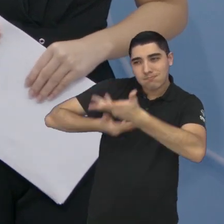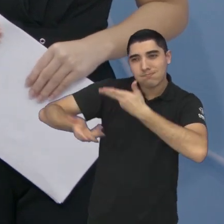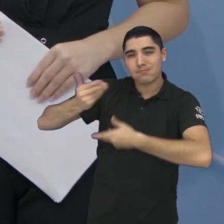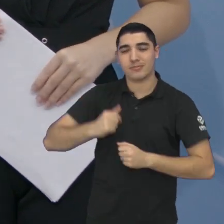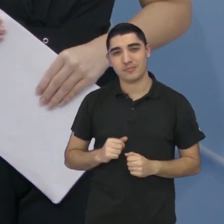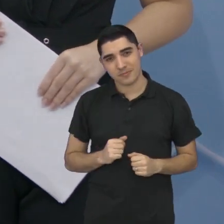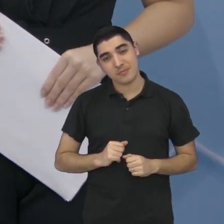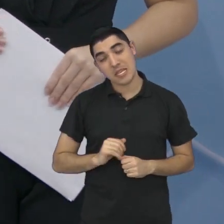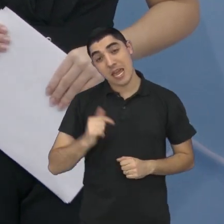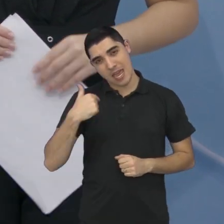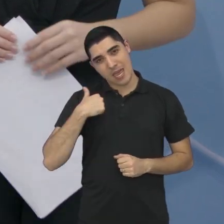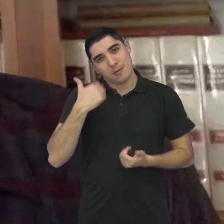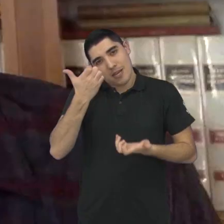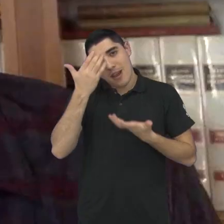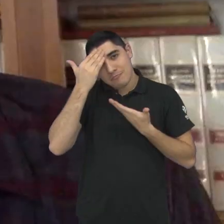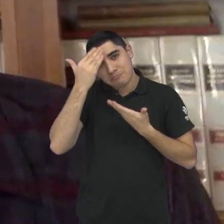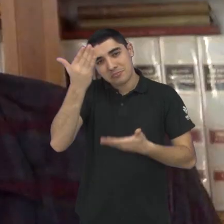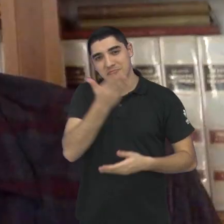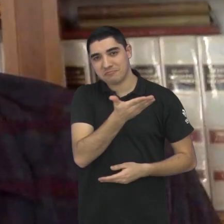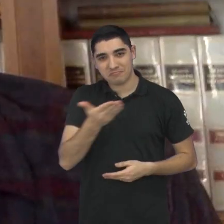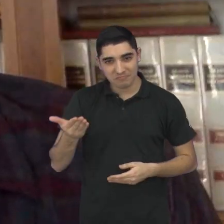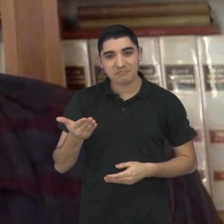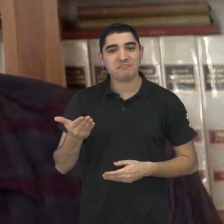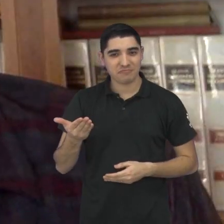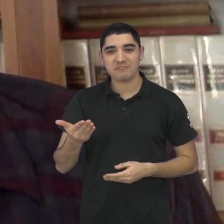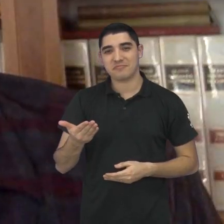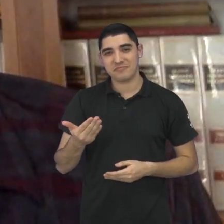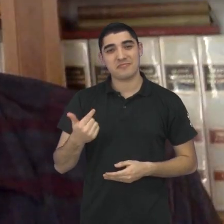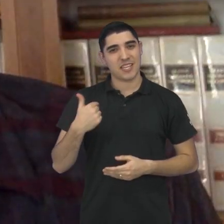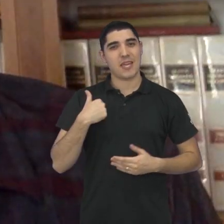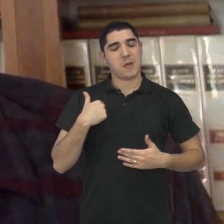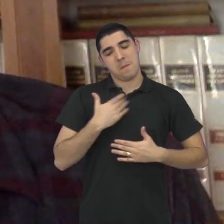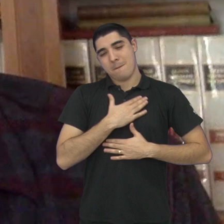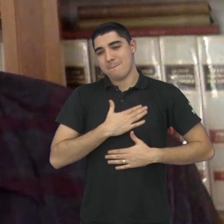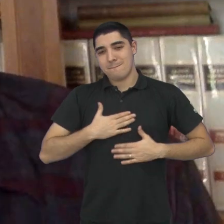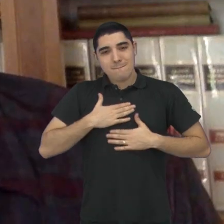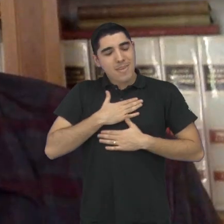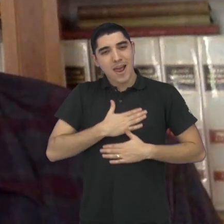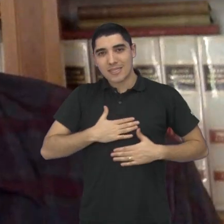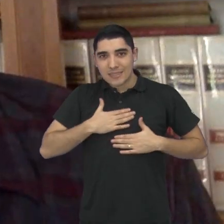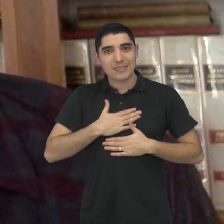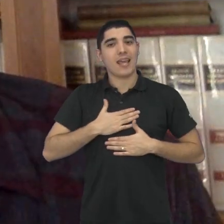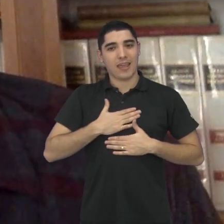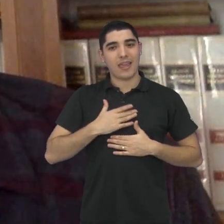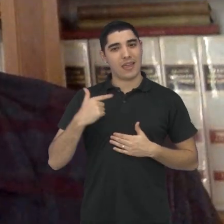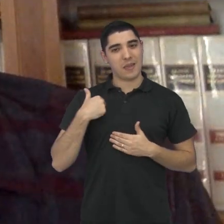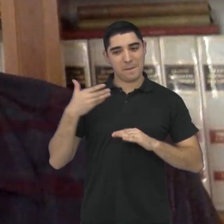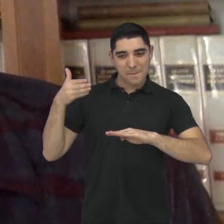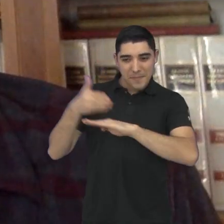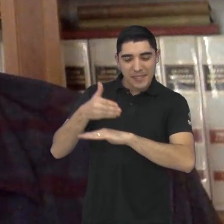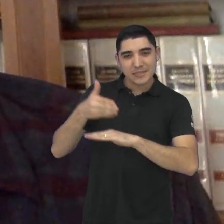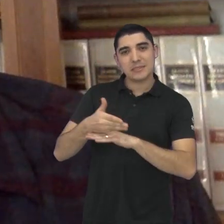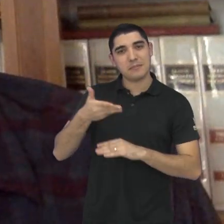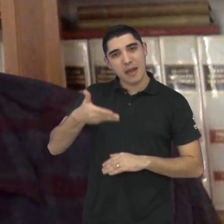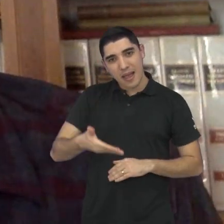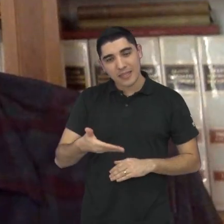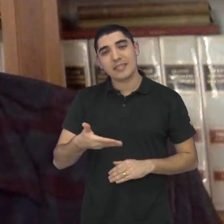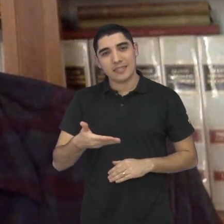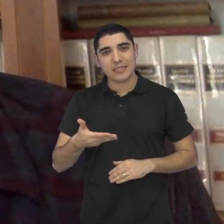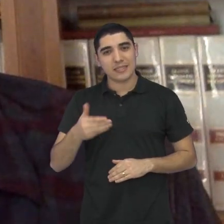Eu que tenho que agradecer, foi, assim, um grande prazer para mim poder